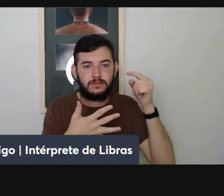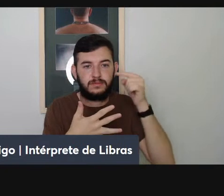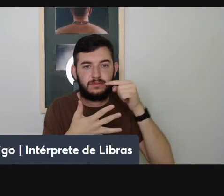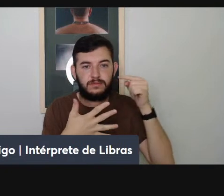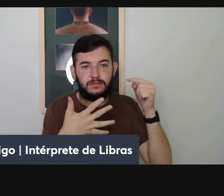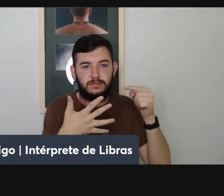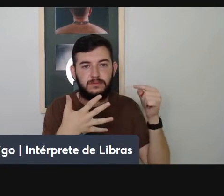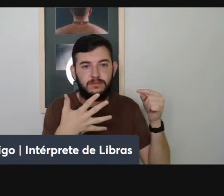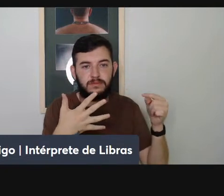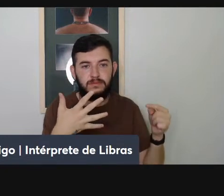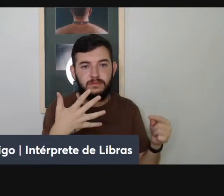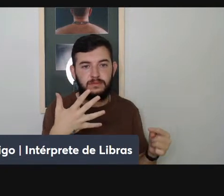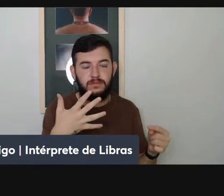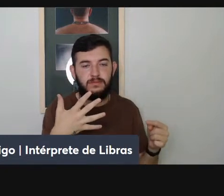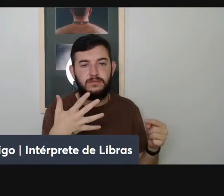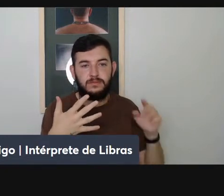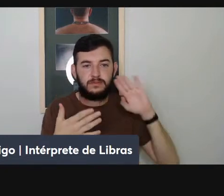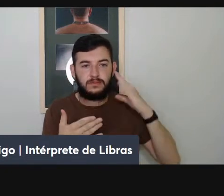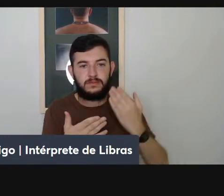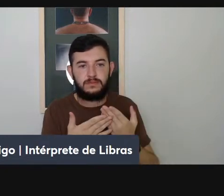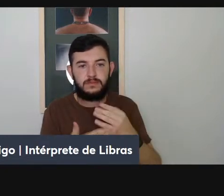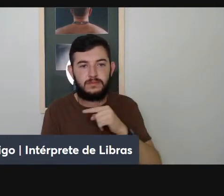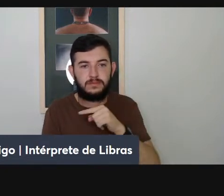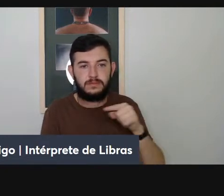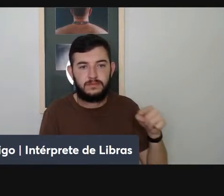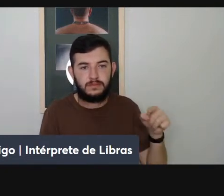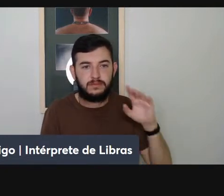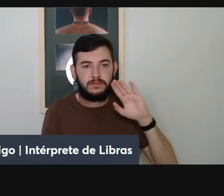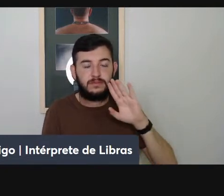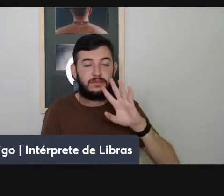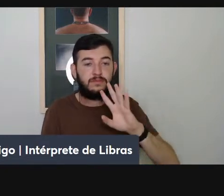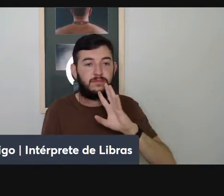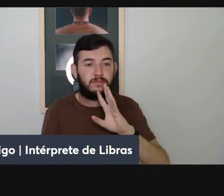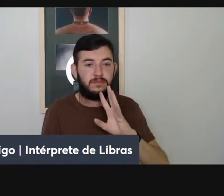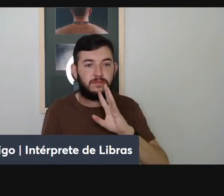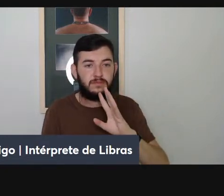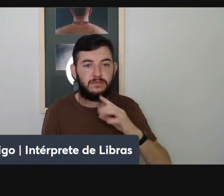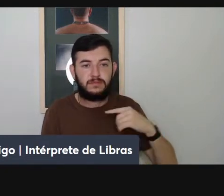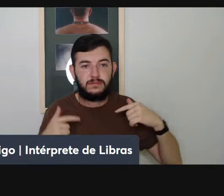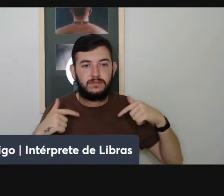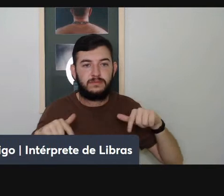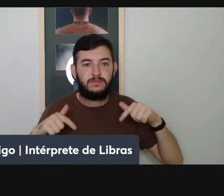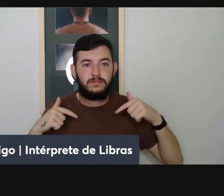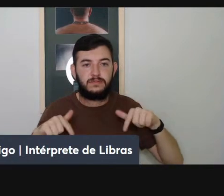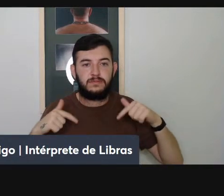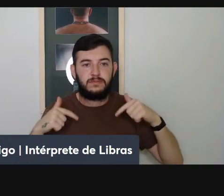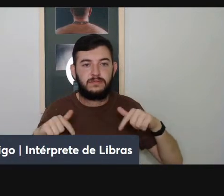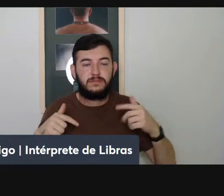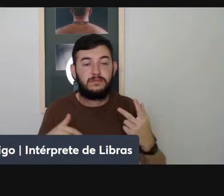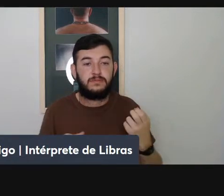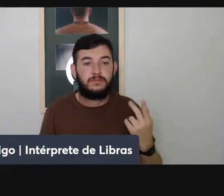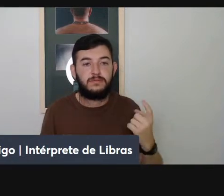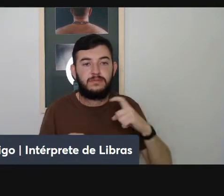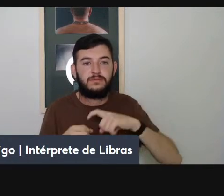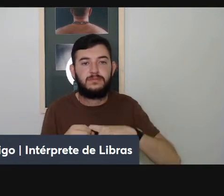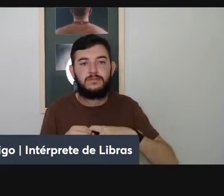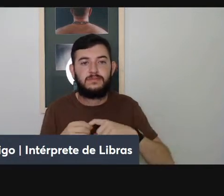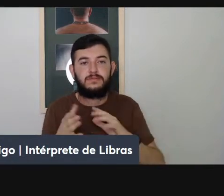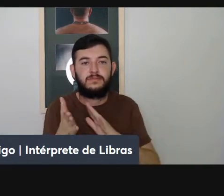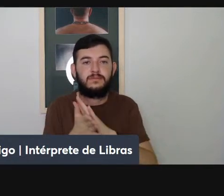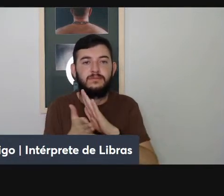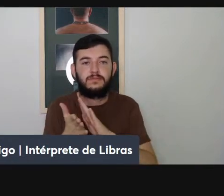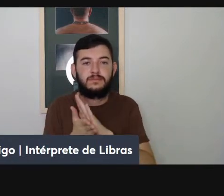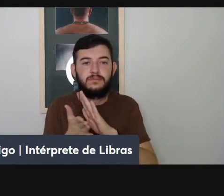também conhecem alguns trabalhos e vou então retomar aqui talvez as publicações centrais da vida e obra